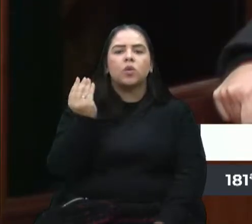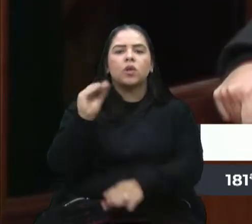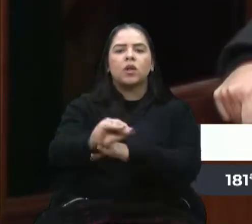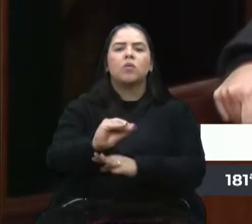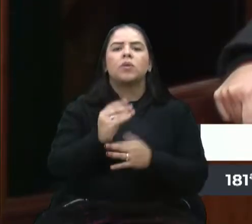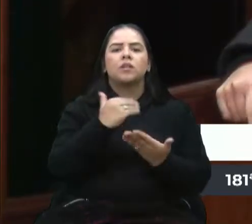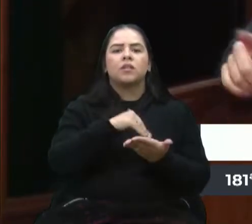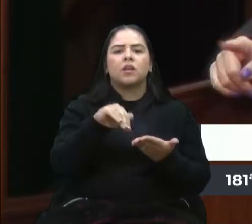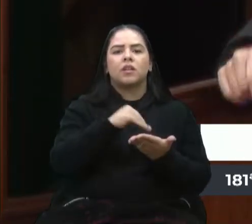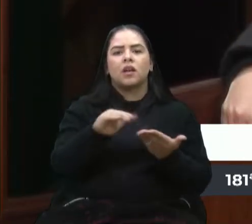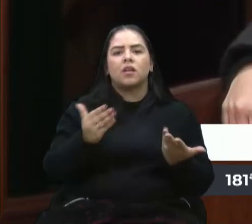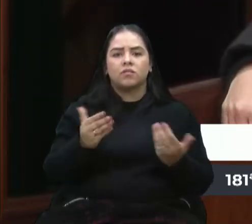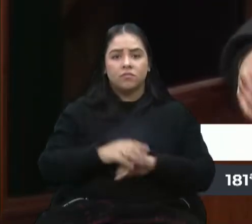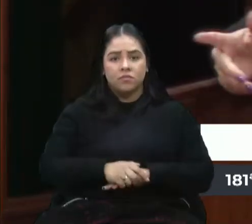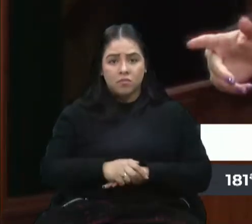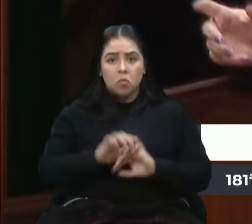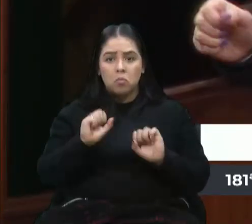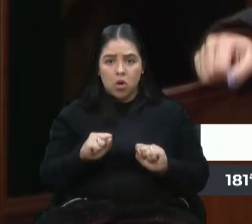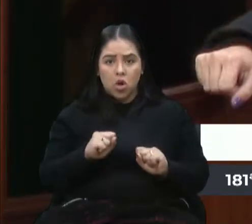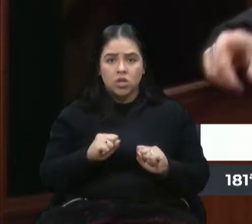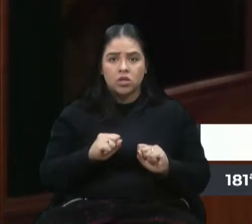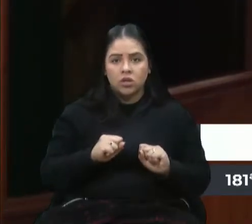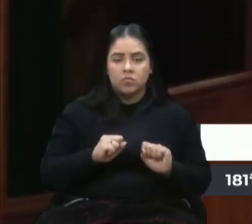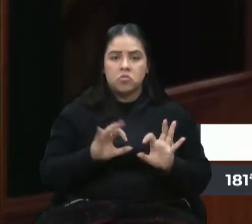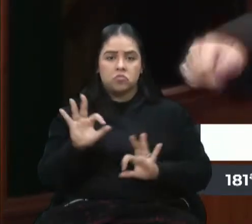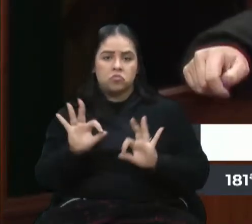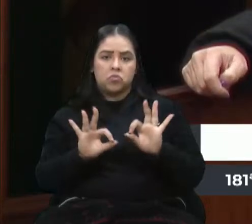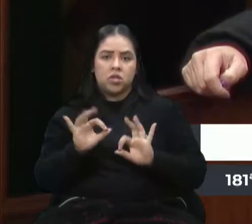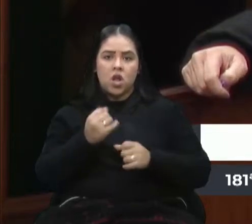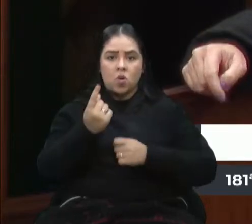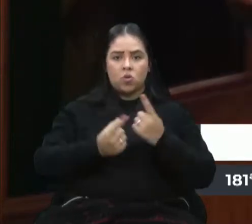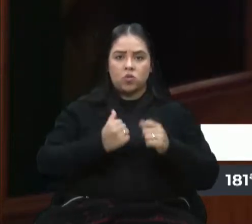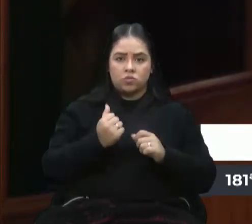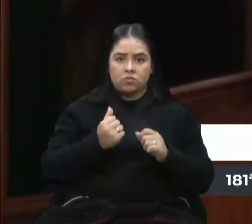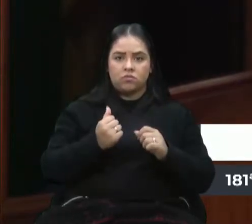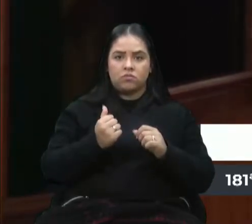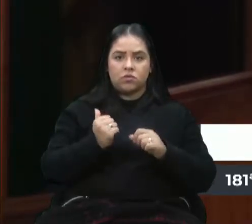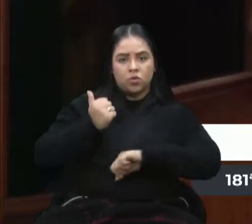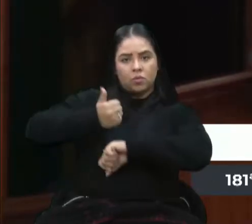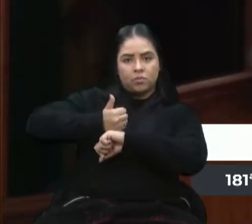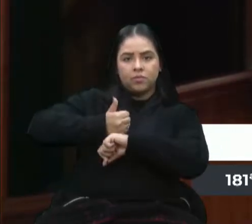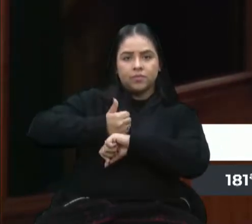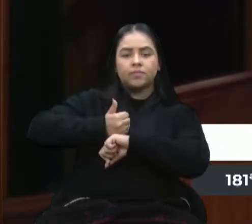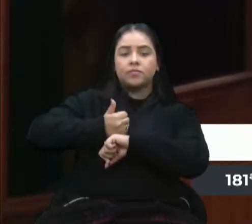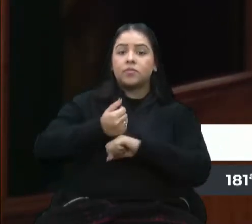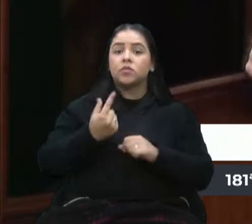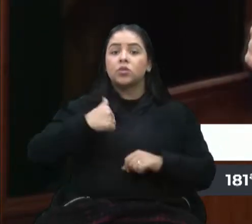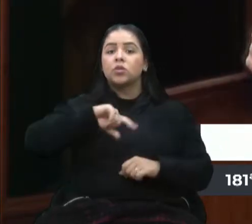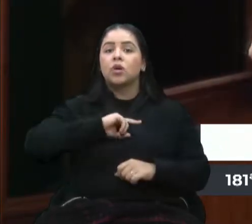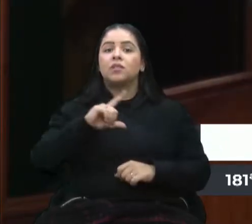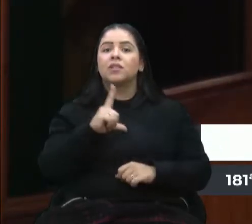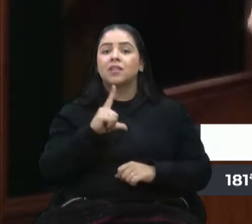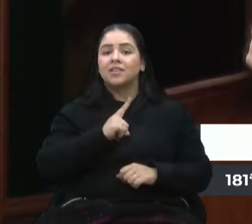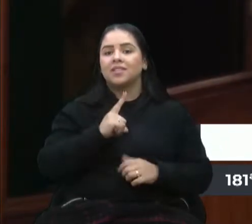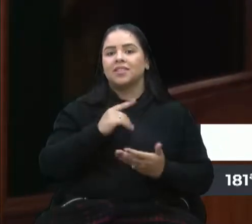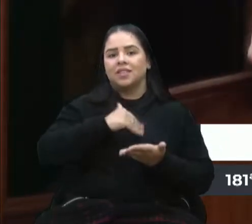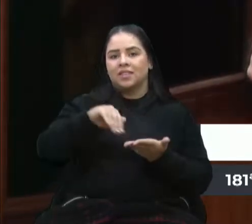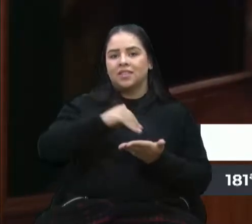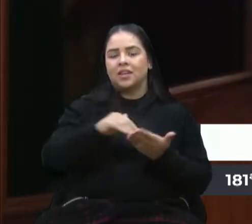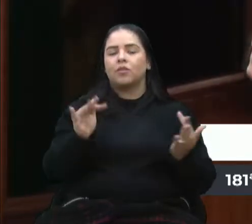secretário. Poderia, para acomodar algum suplente, não fez. Nós temos secretários técnicos que